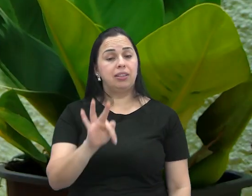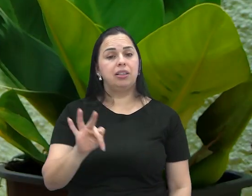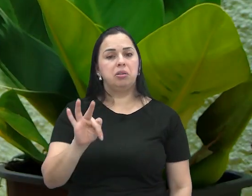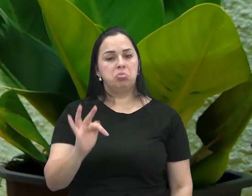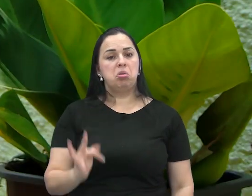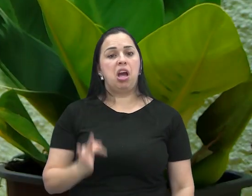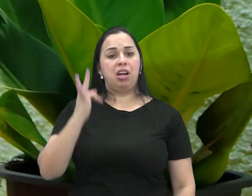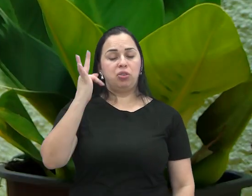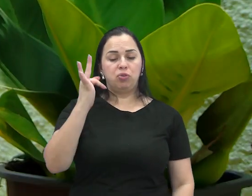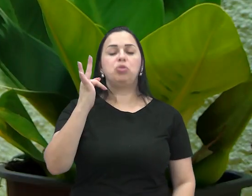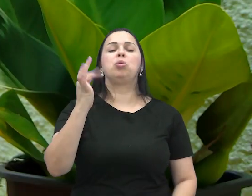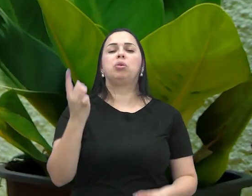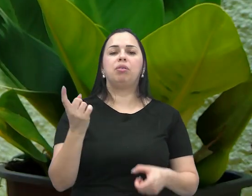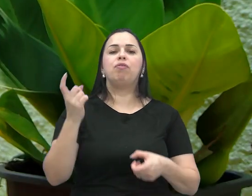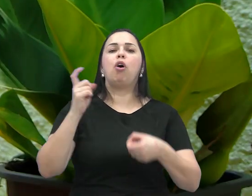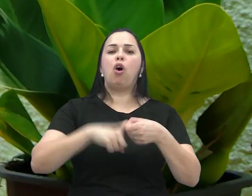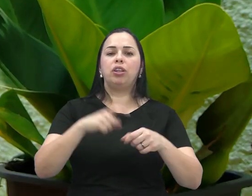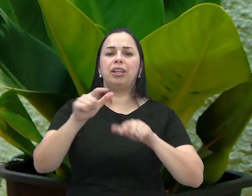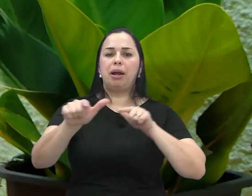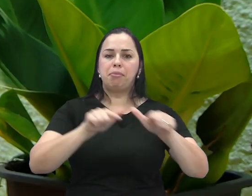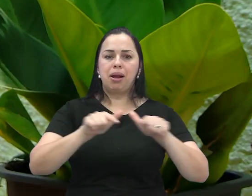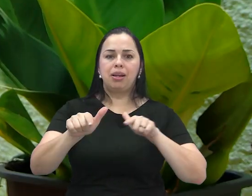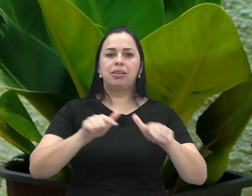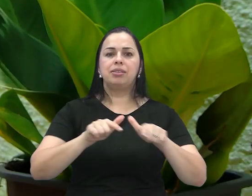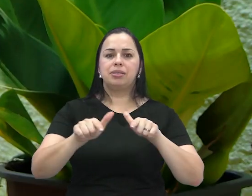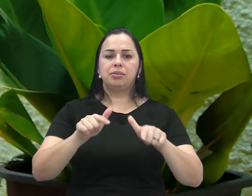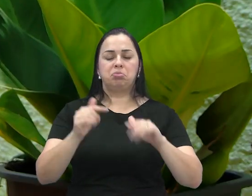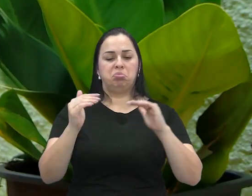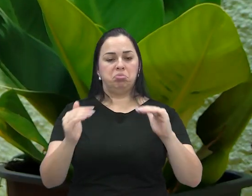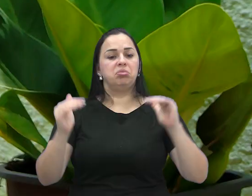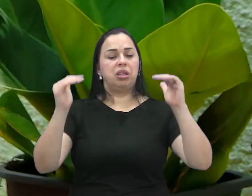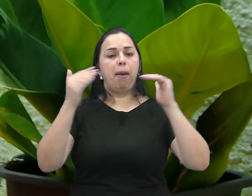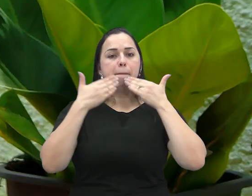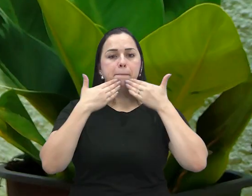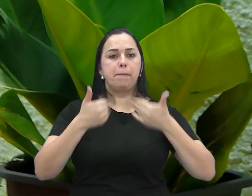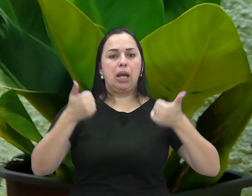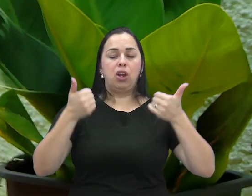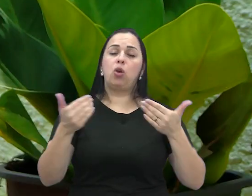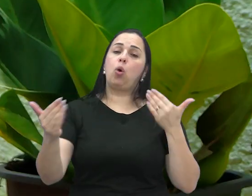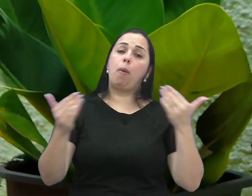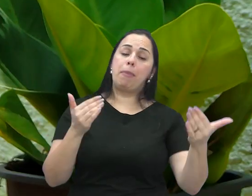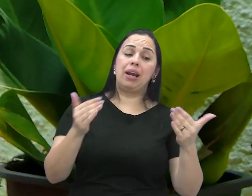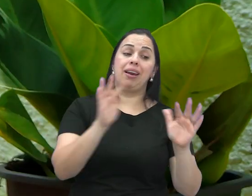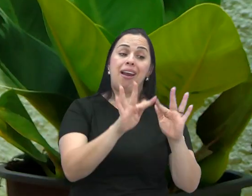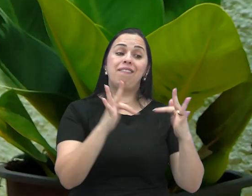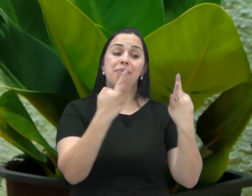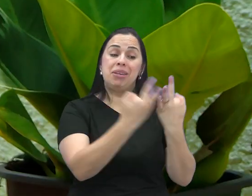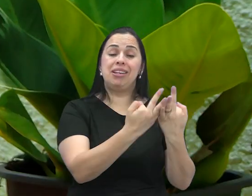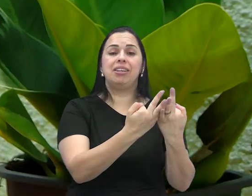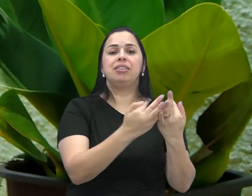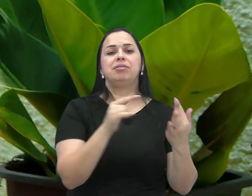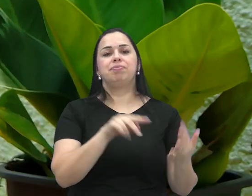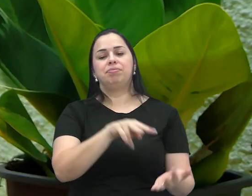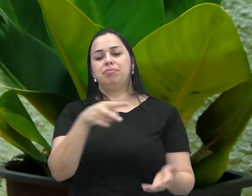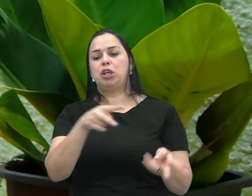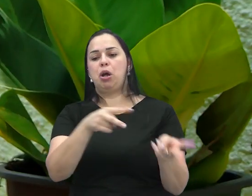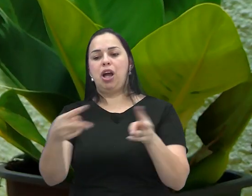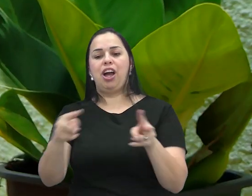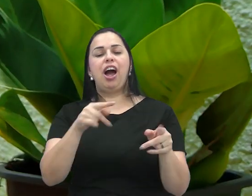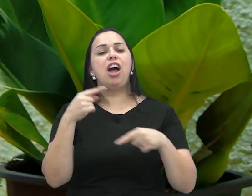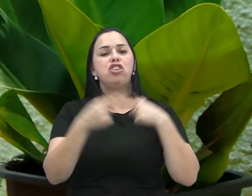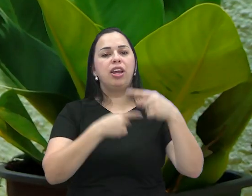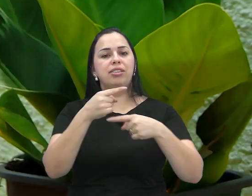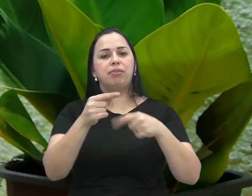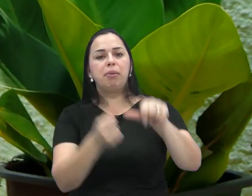condições de adentrar no mercado de trabalho em outro patamar dos seus ancestrais. Então, sem dúvida nenhuma, as